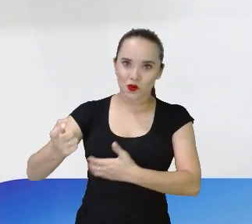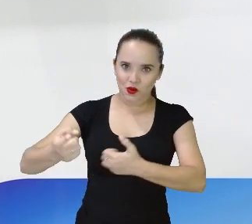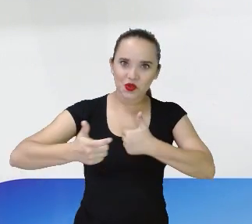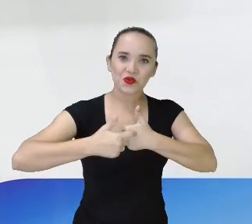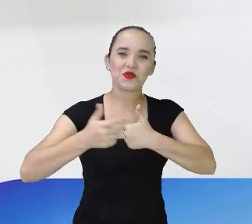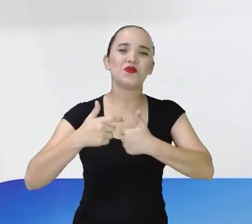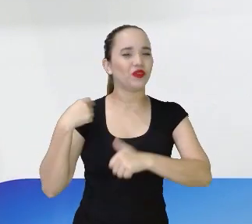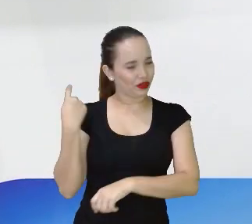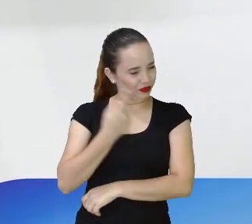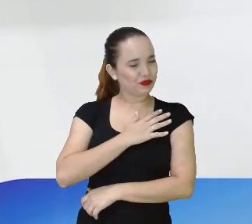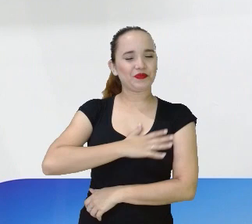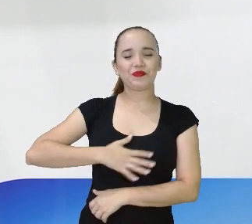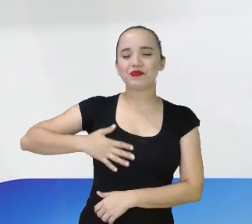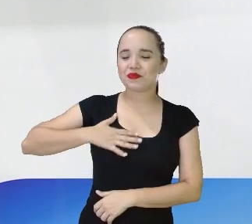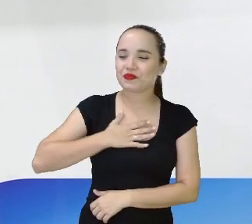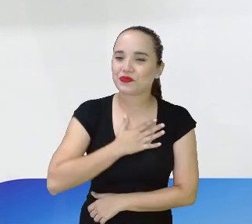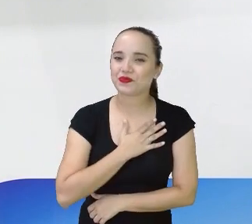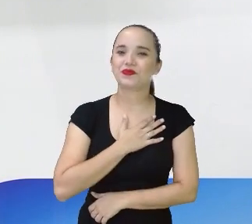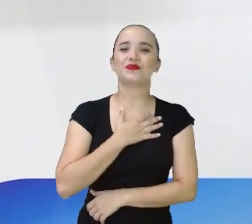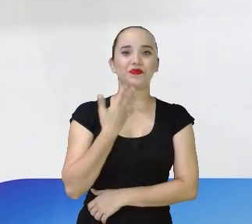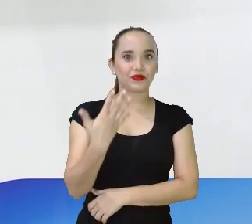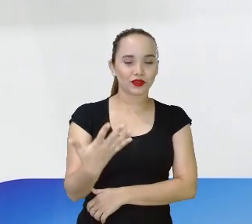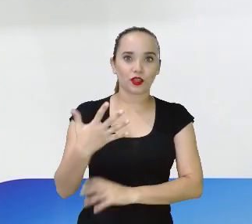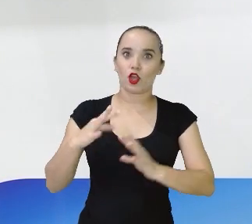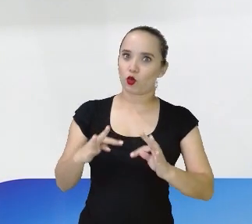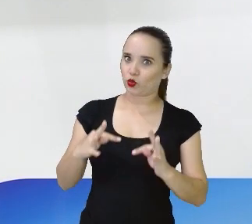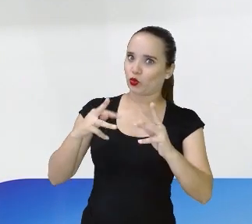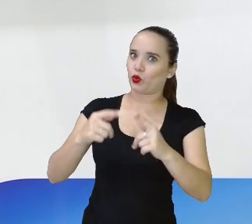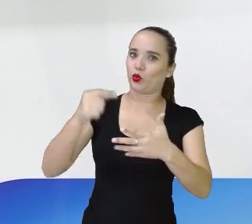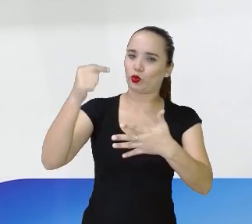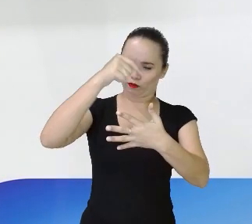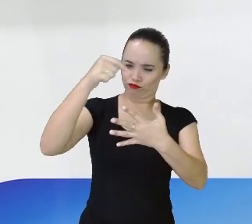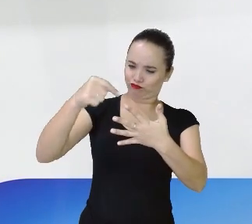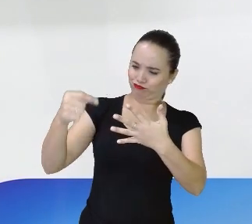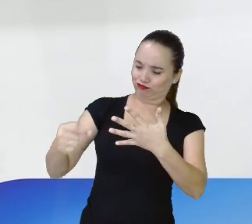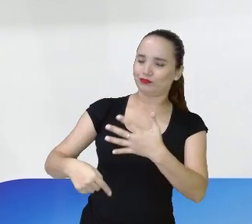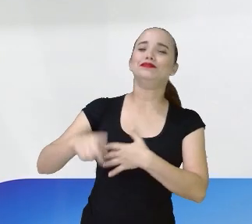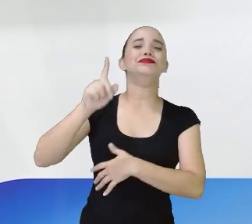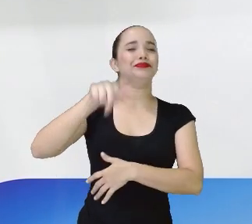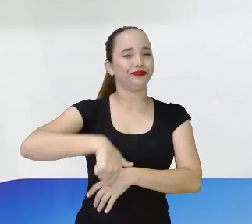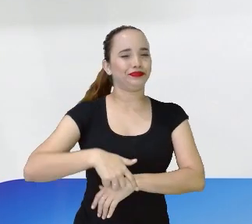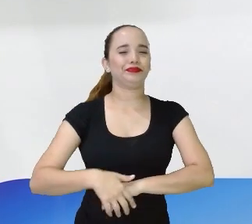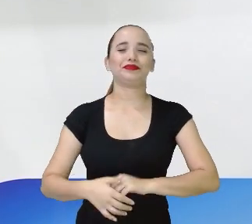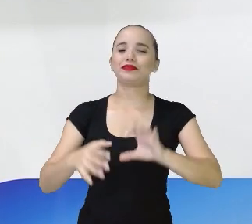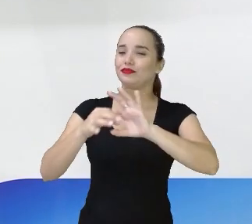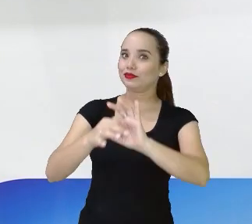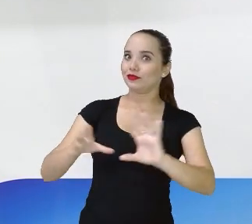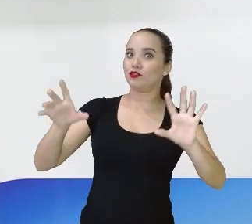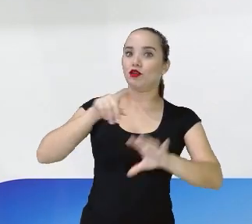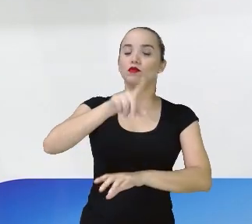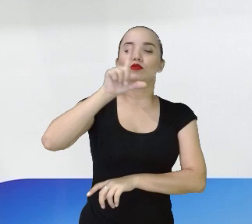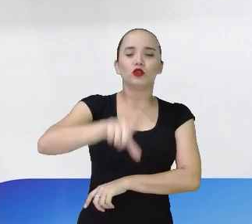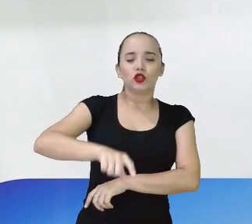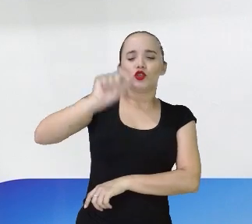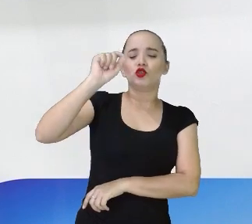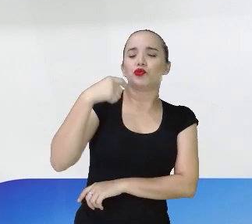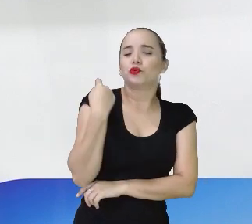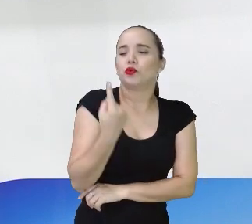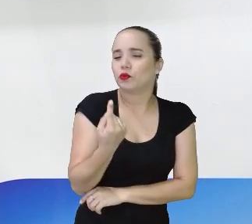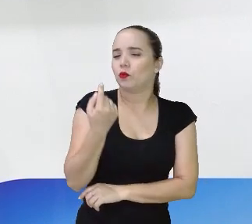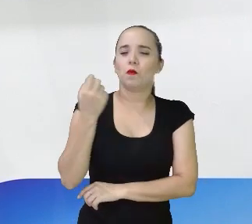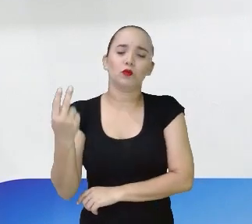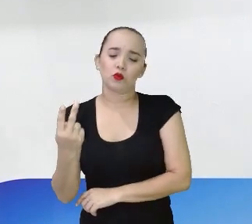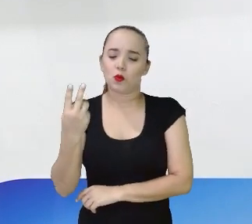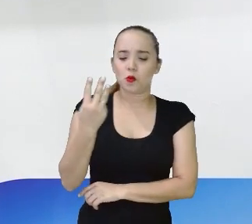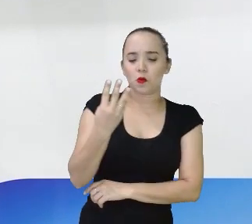gente gosta bastante. Então, todas essas alternativas são, assim, opções para que vocês nos